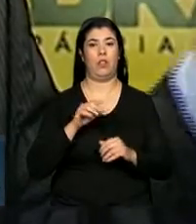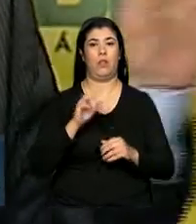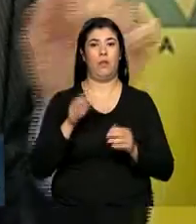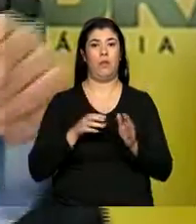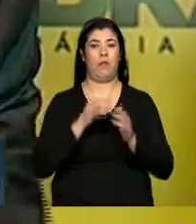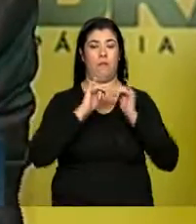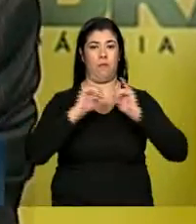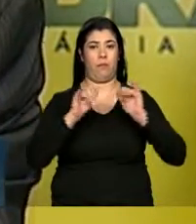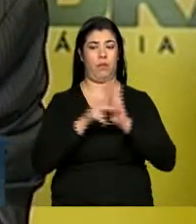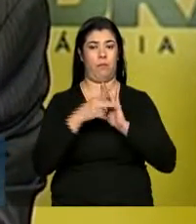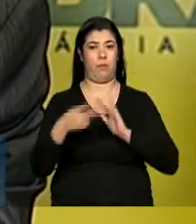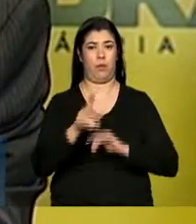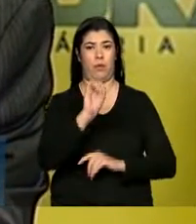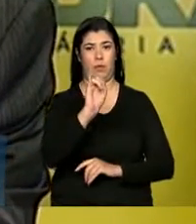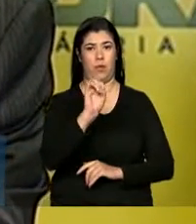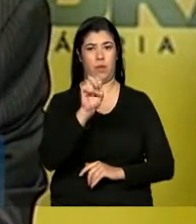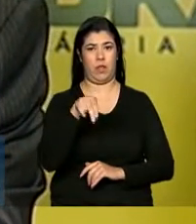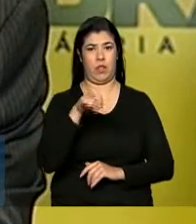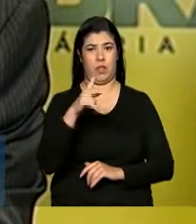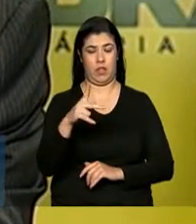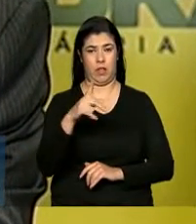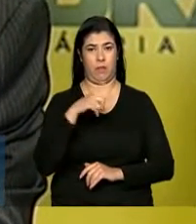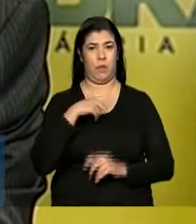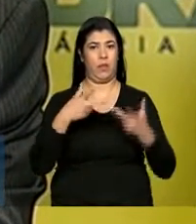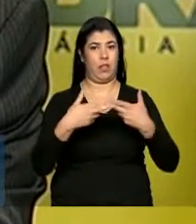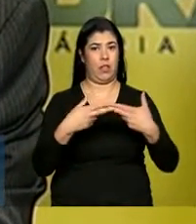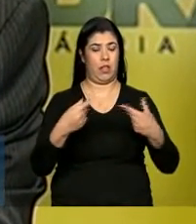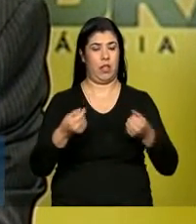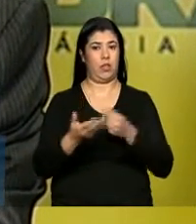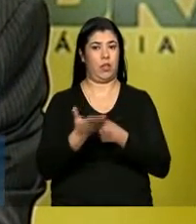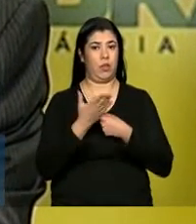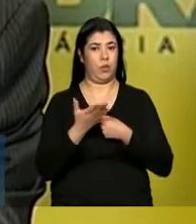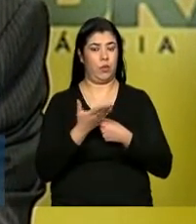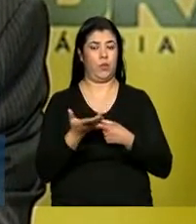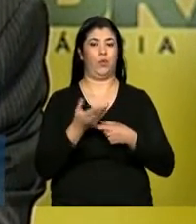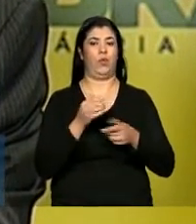INEP. Então, esses elementos que permitem o diagnóstico,